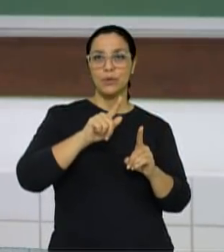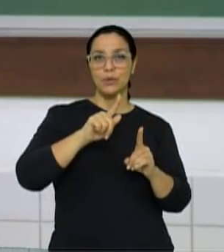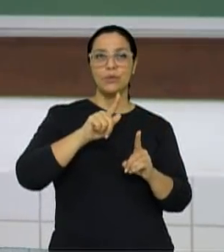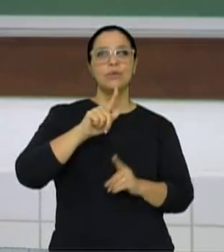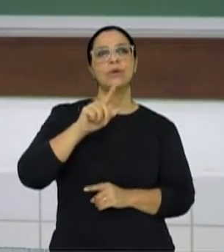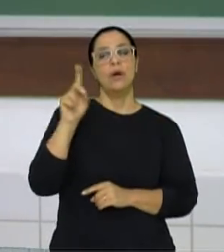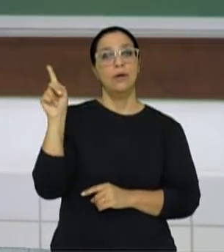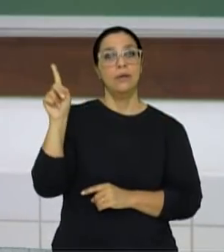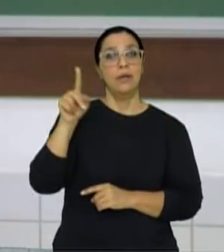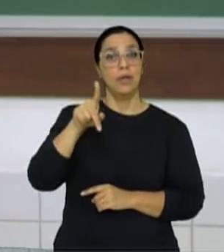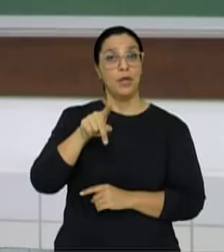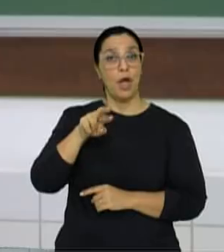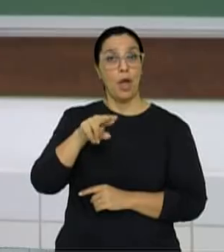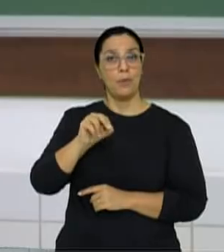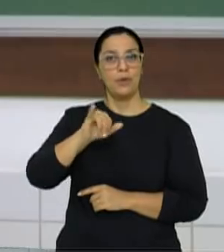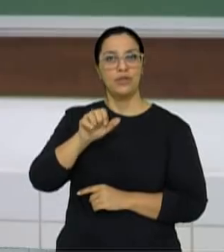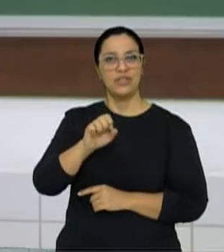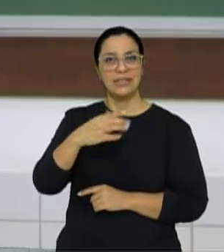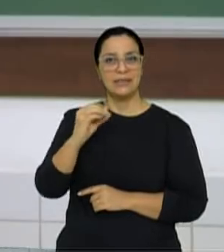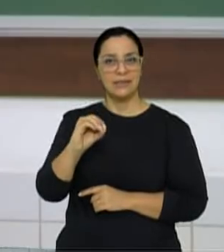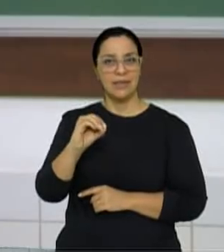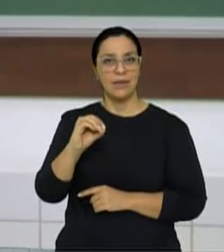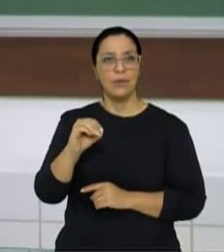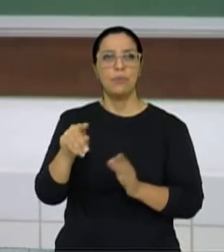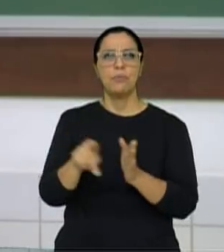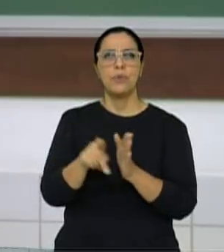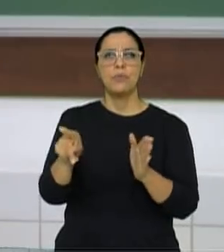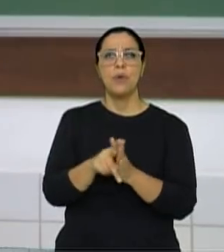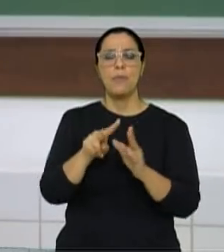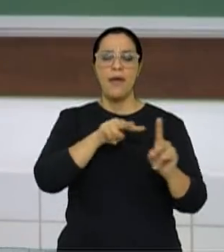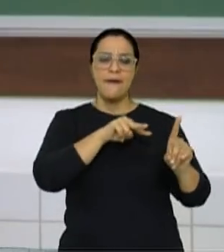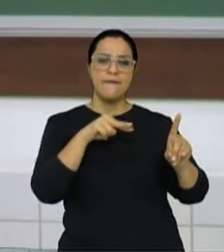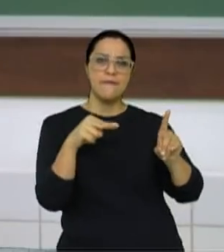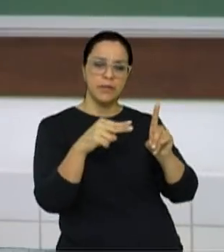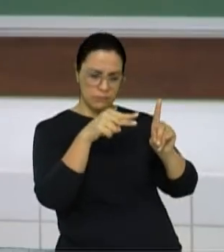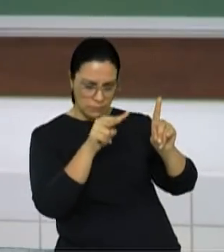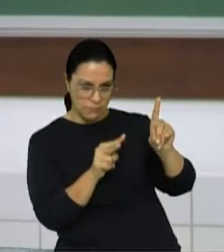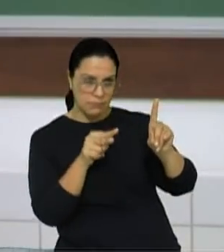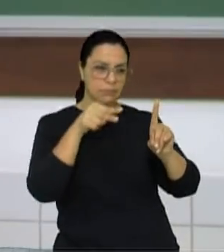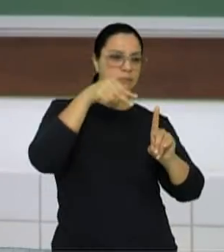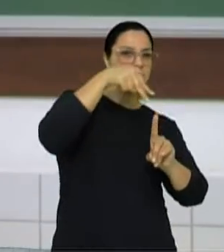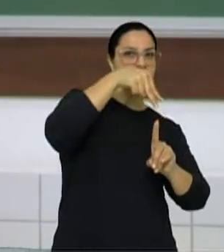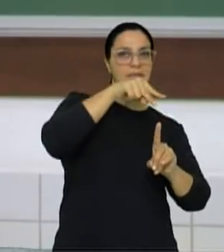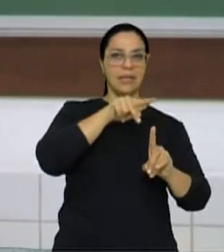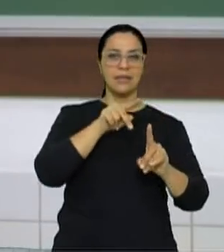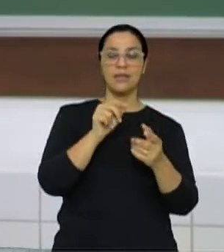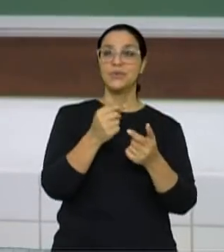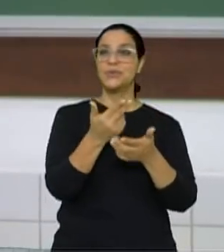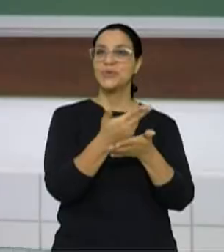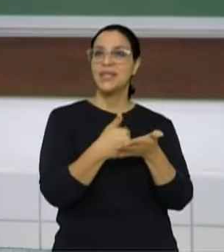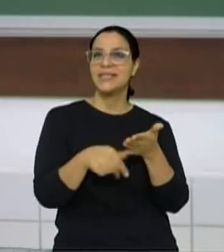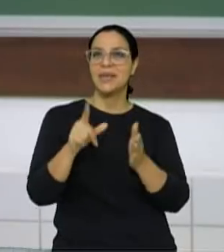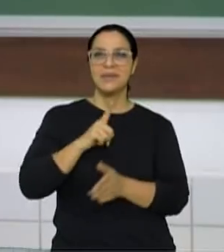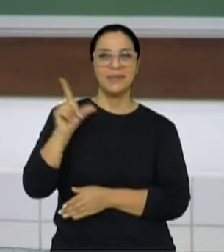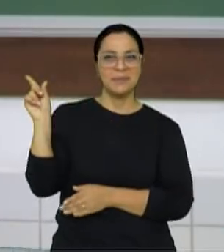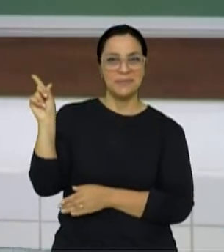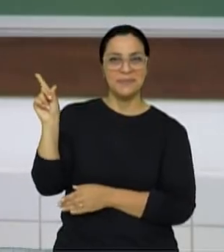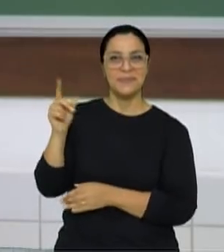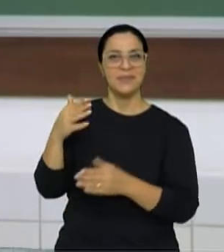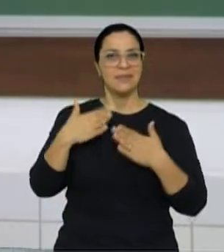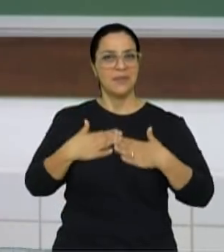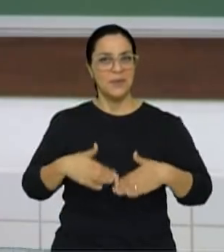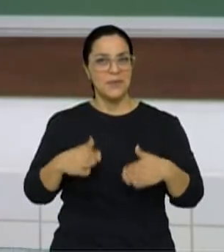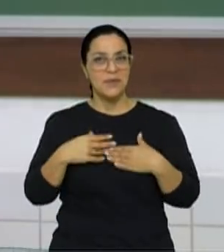entender o que é uma projeção e o que são as vistas ortogonais de uma figura geométrica. Beleza?